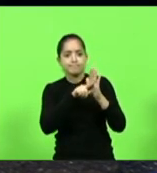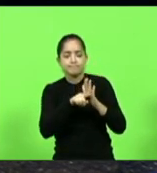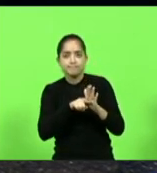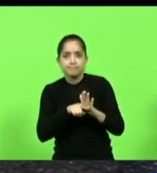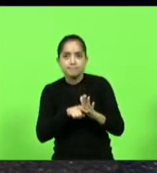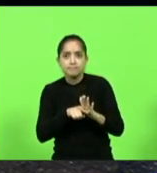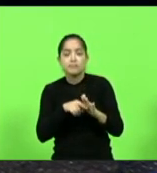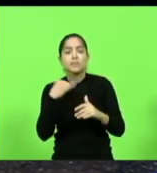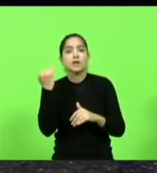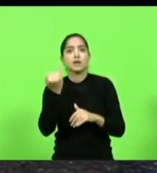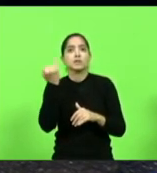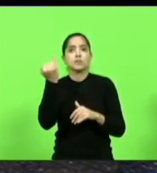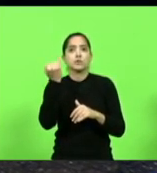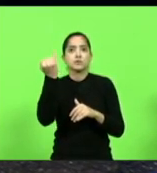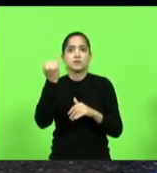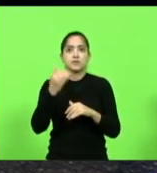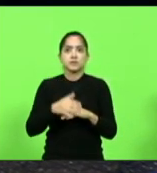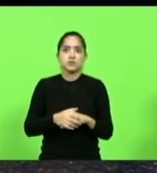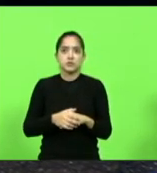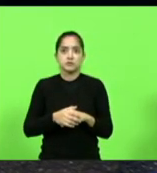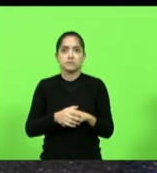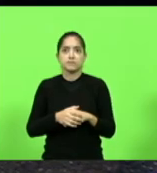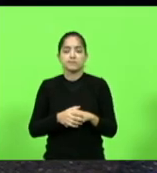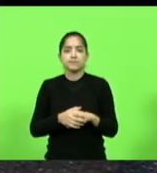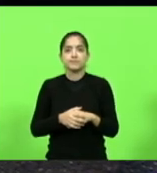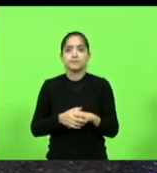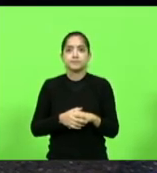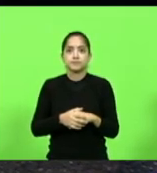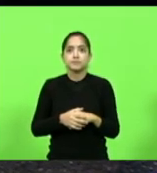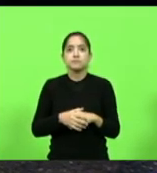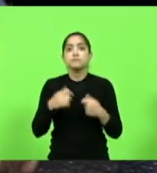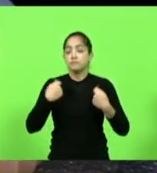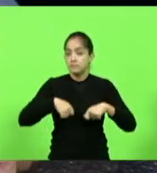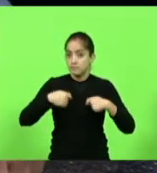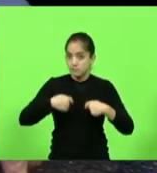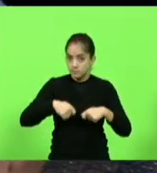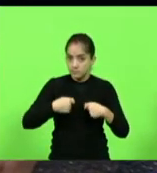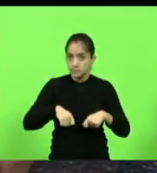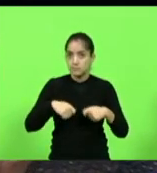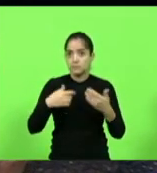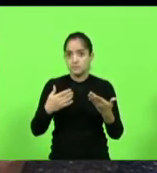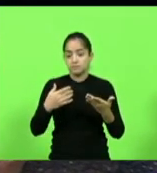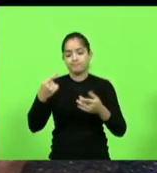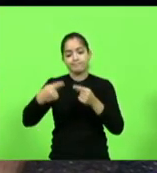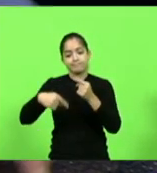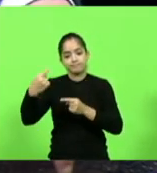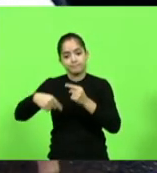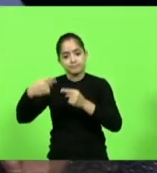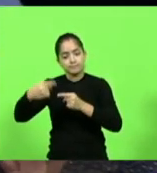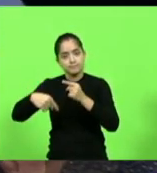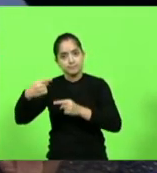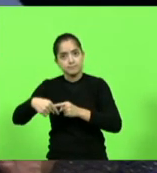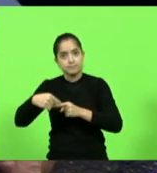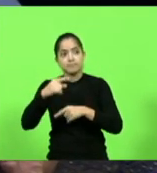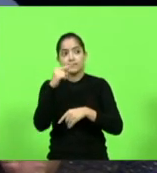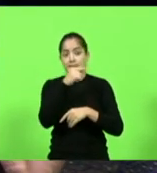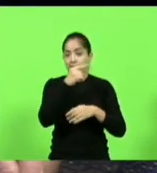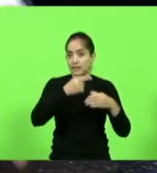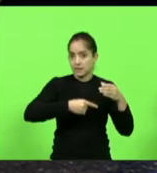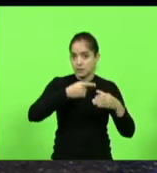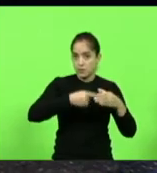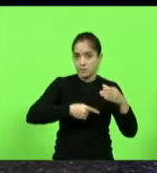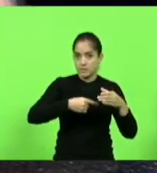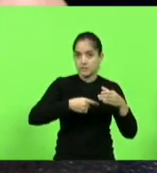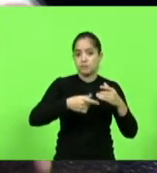extremamente importante, deputado Nazareno, que isso aconteça. Extremamente importante. Porque no debate, na Comissão de Finanças,